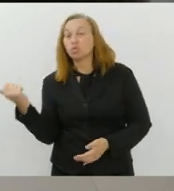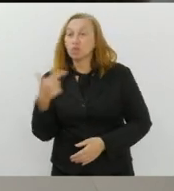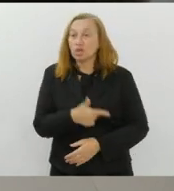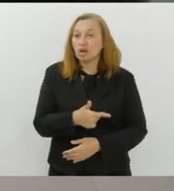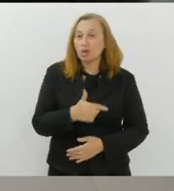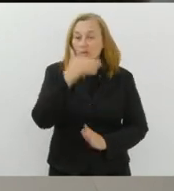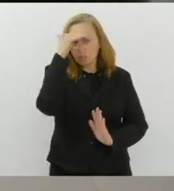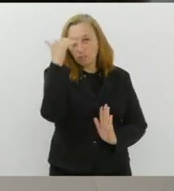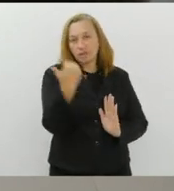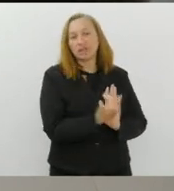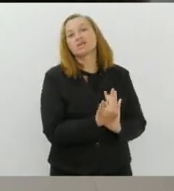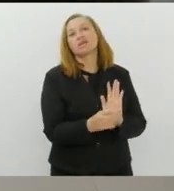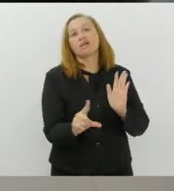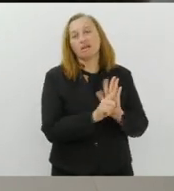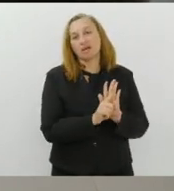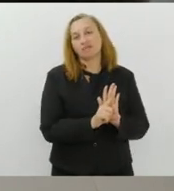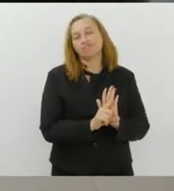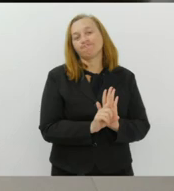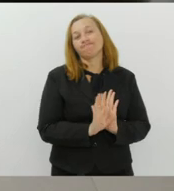né,